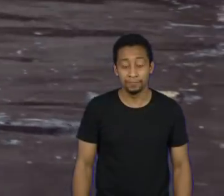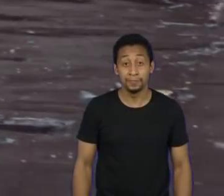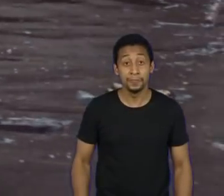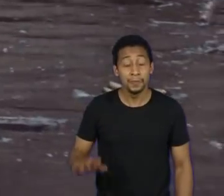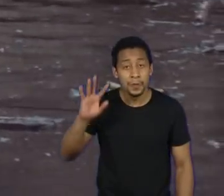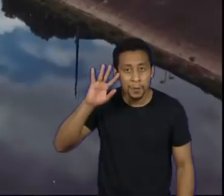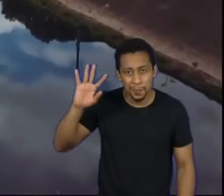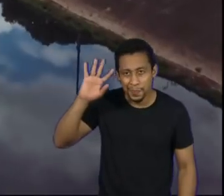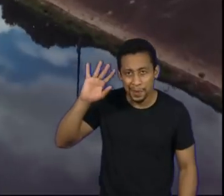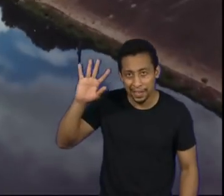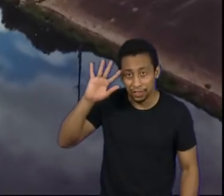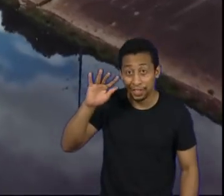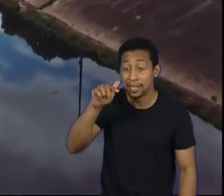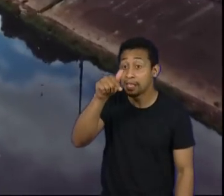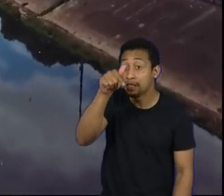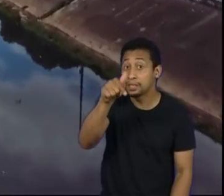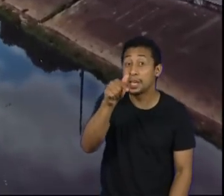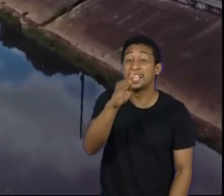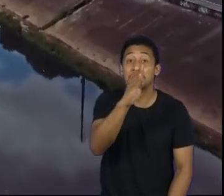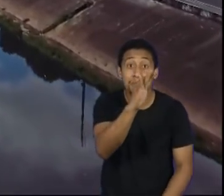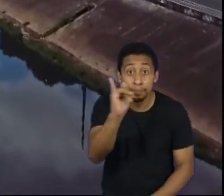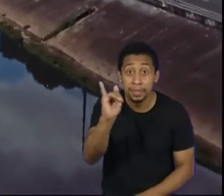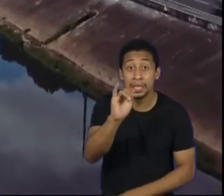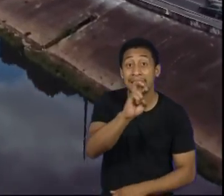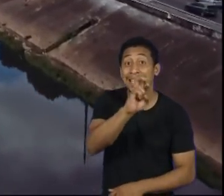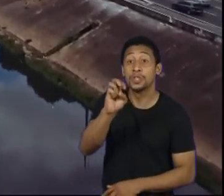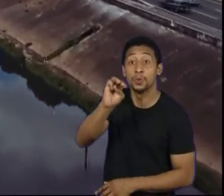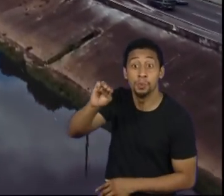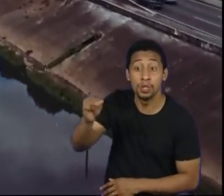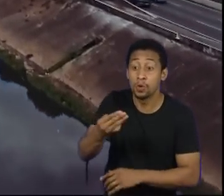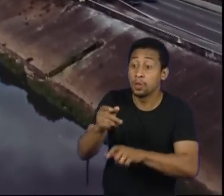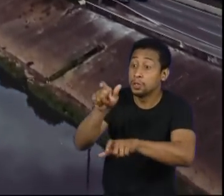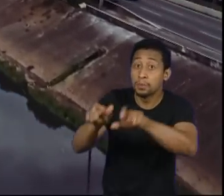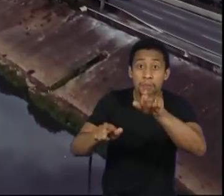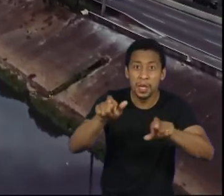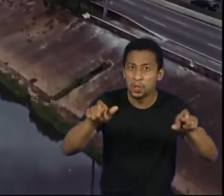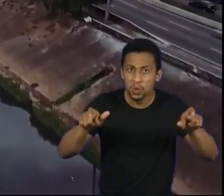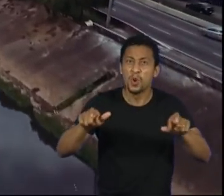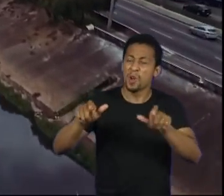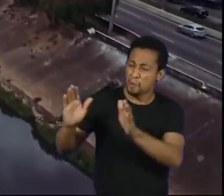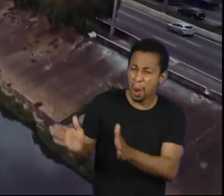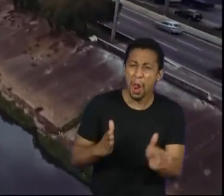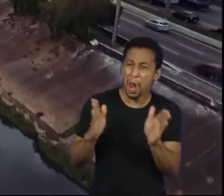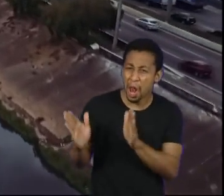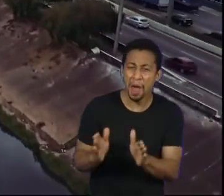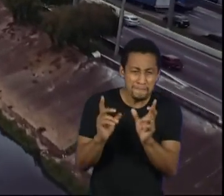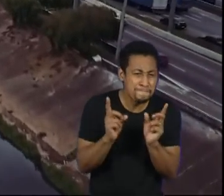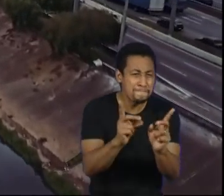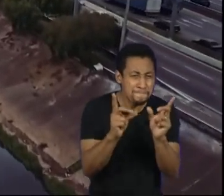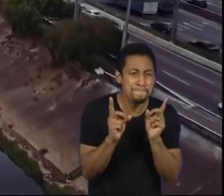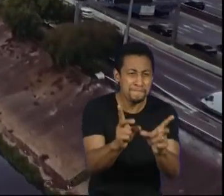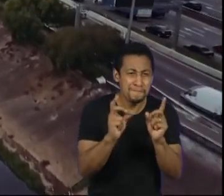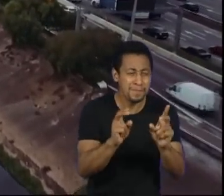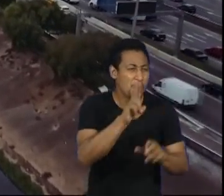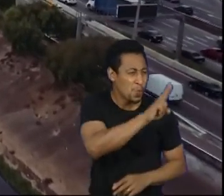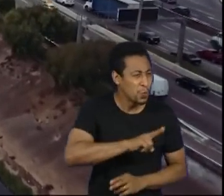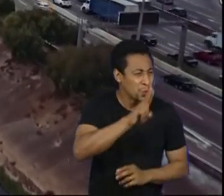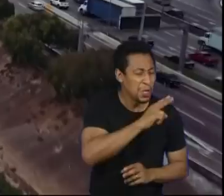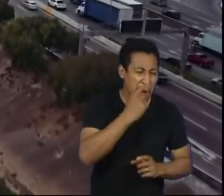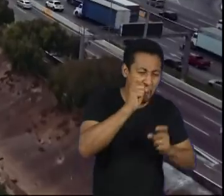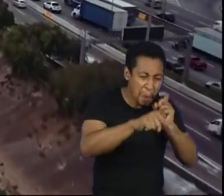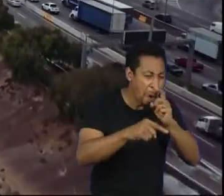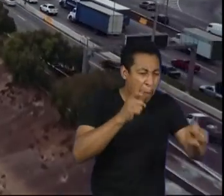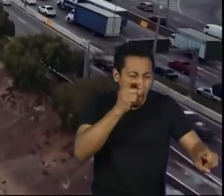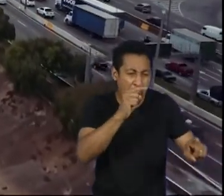Pensa em 7 bilhões e meio de pessoas extraindo, transformando e descartando a todo momento. Pensa que esse